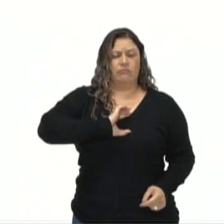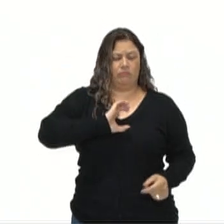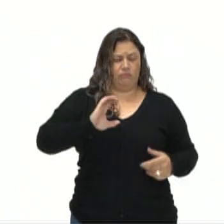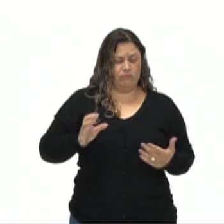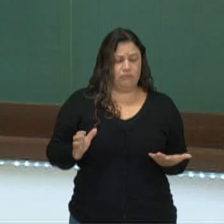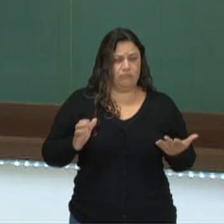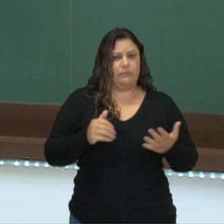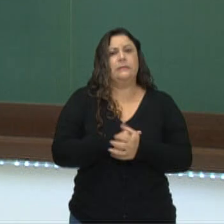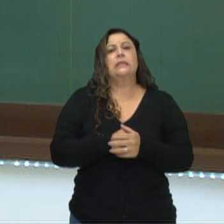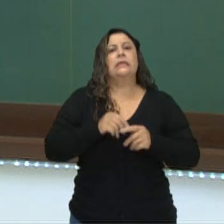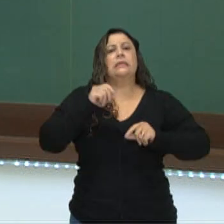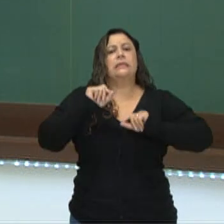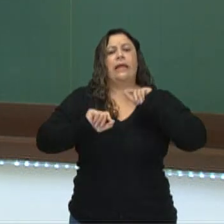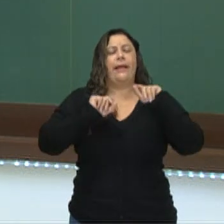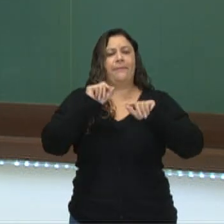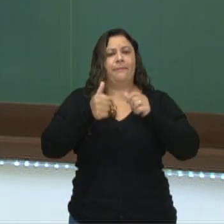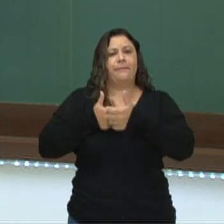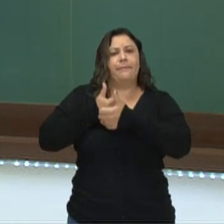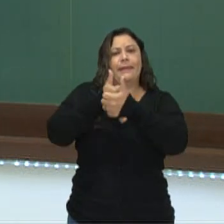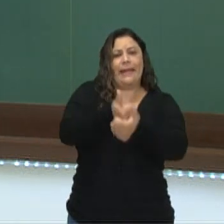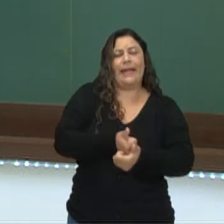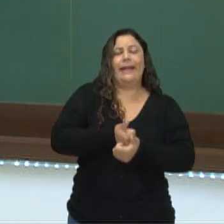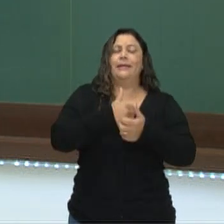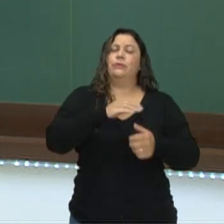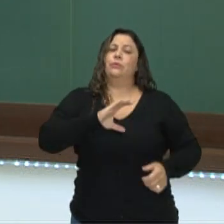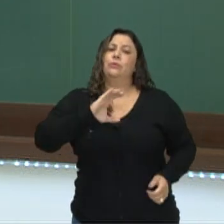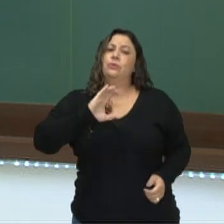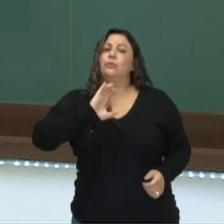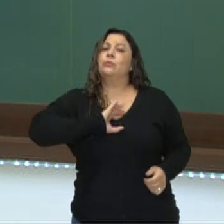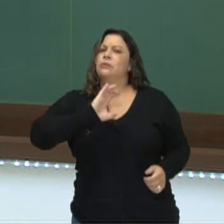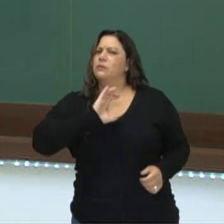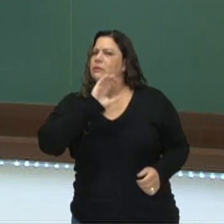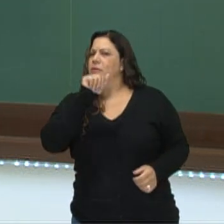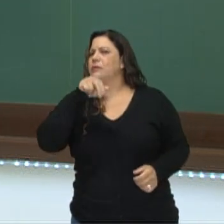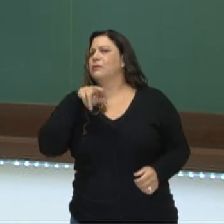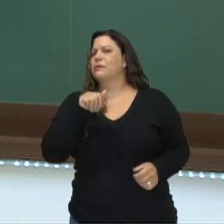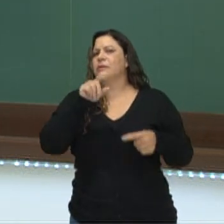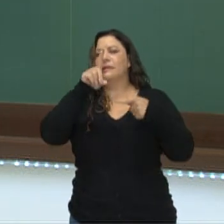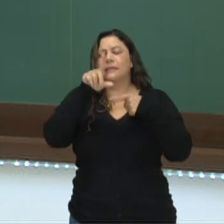pela proximidade geográfica ali próximo ao Canadá, o Canadá meio que